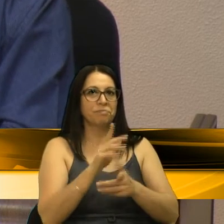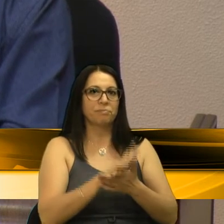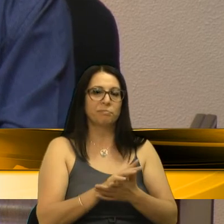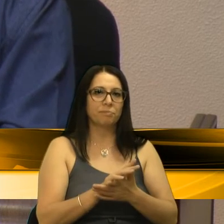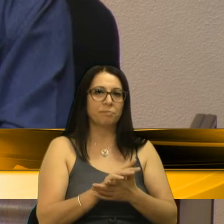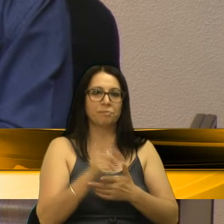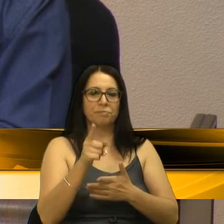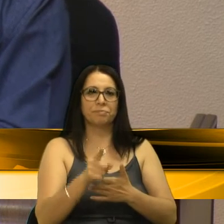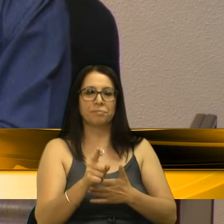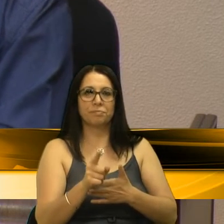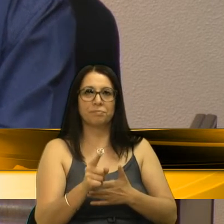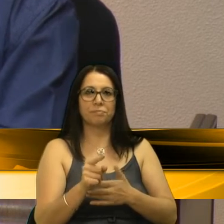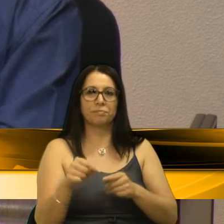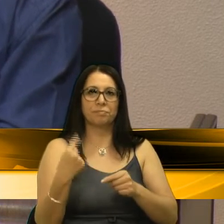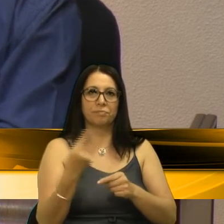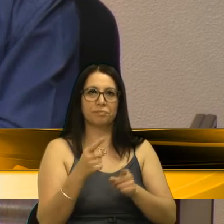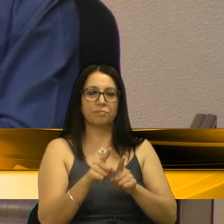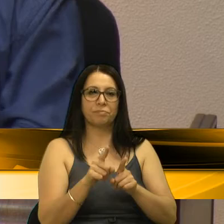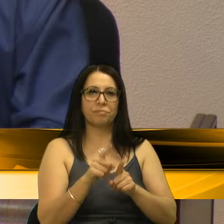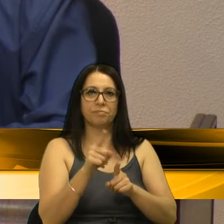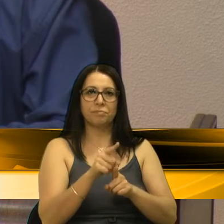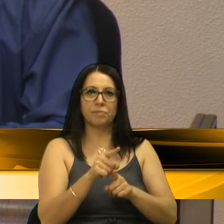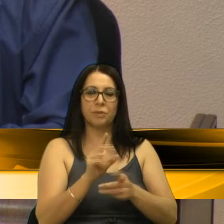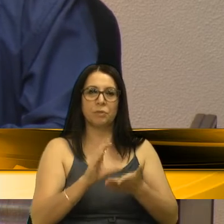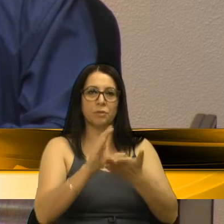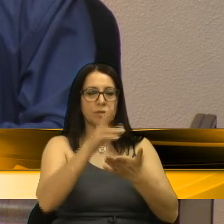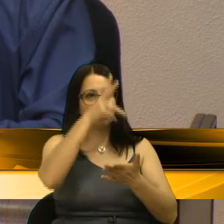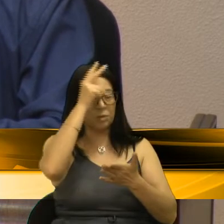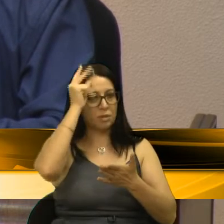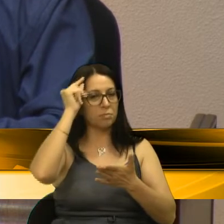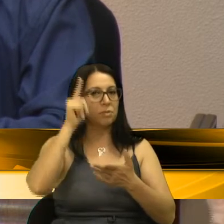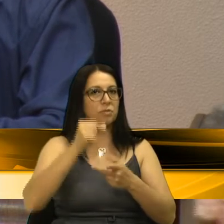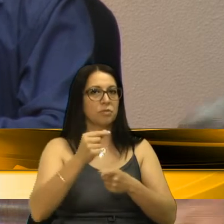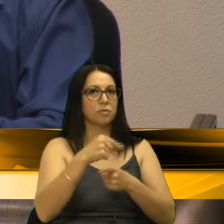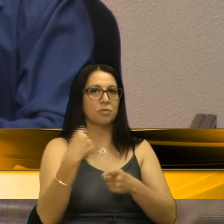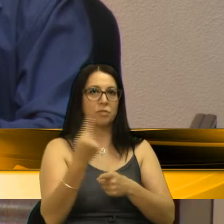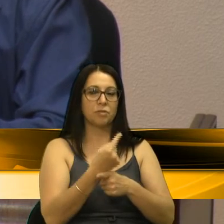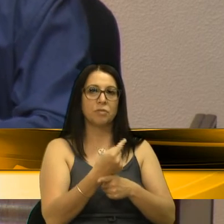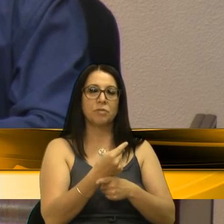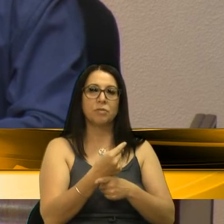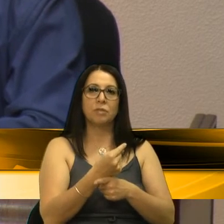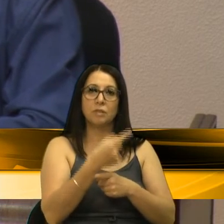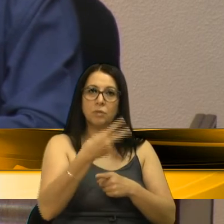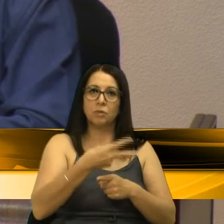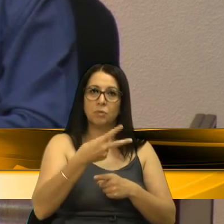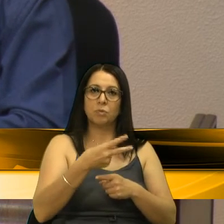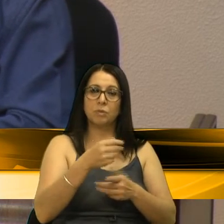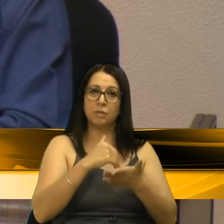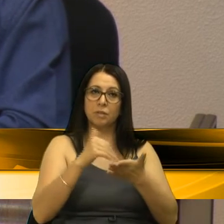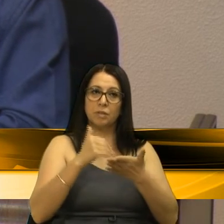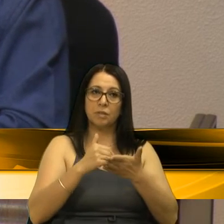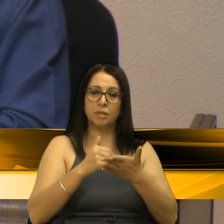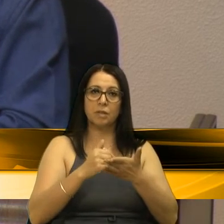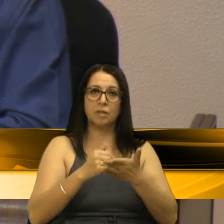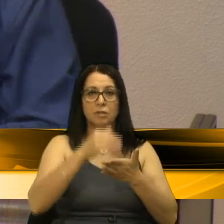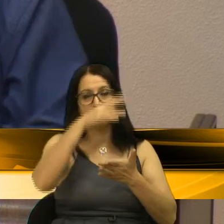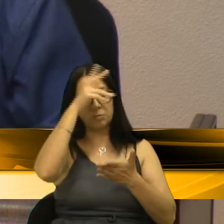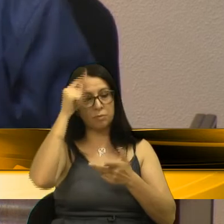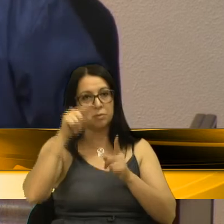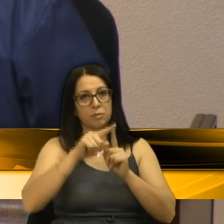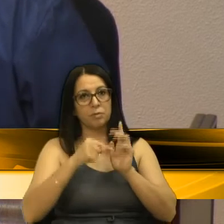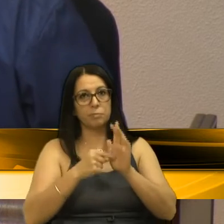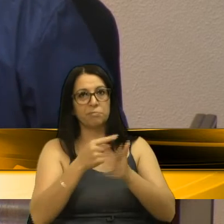fica criada a Secretaria Executiva do CMS, que funcionará como elemento de apoio composta por servidor municipal que atuará nas atividades